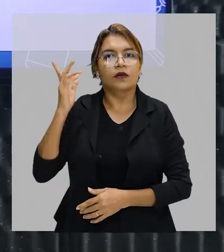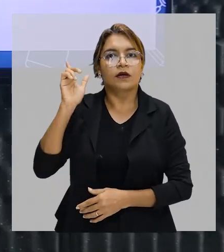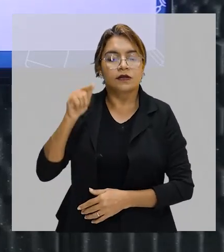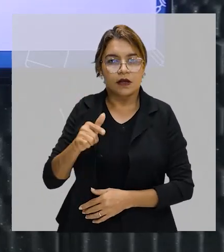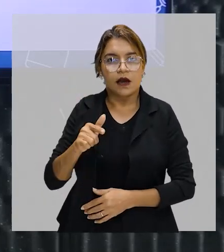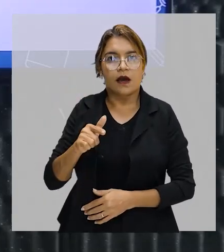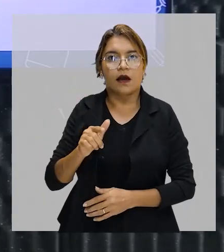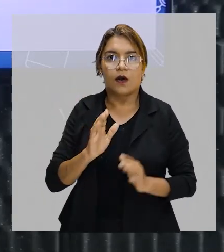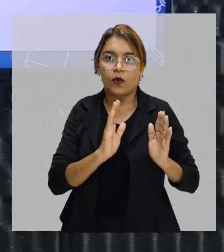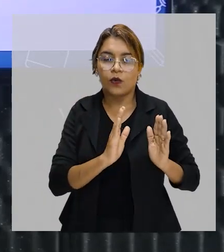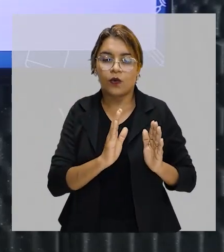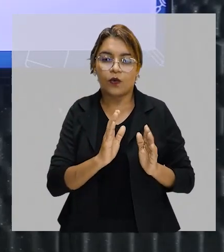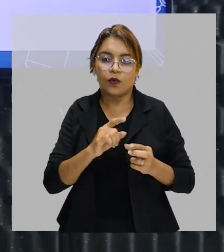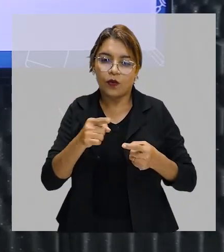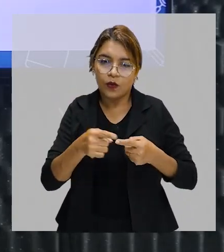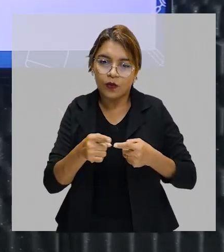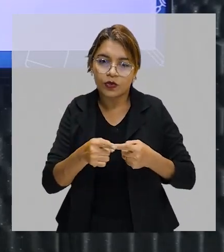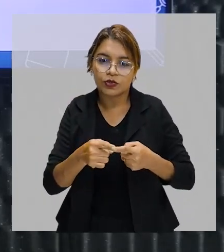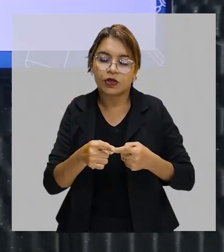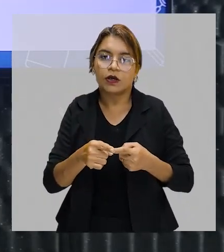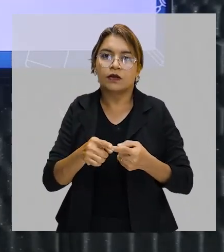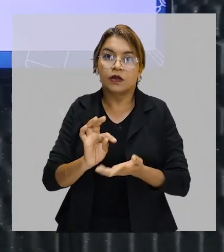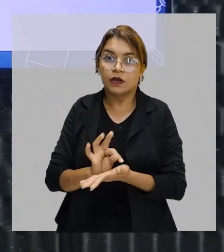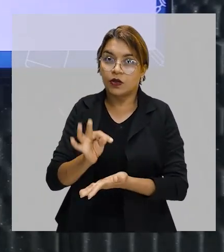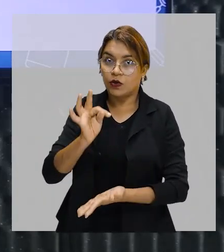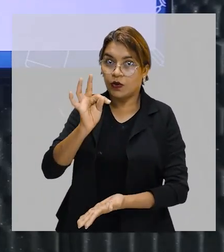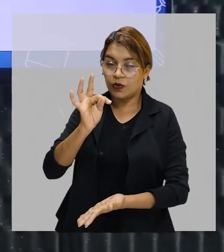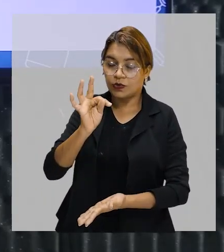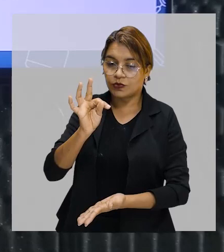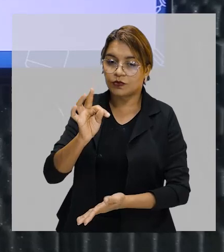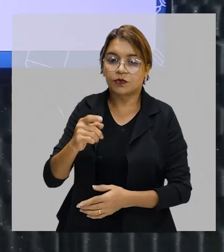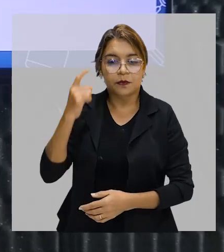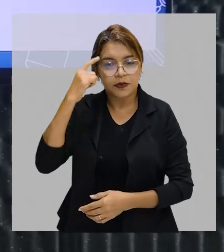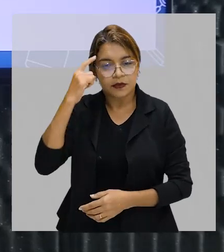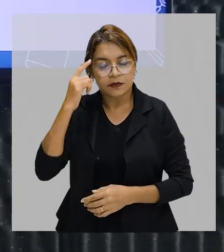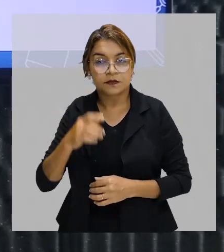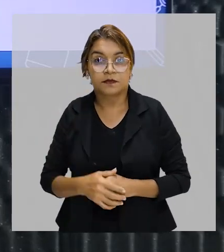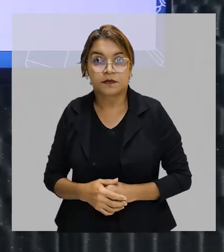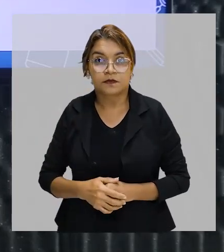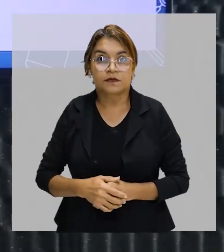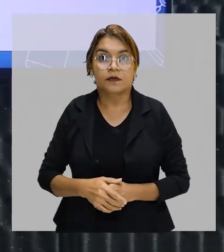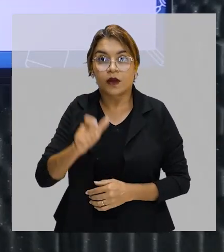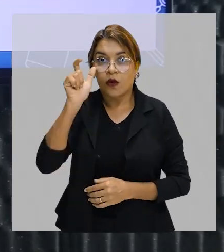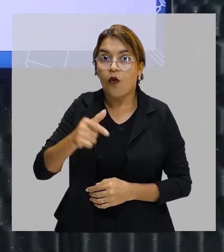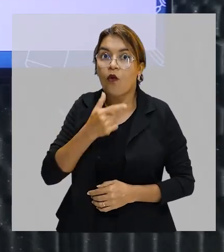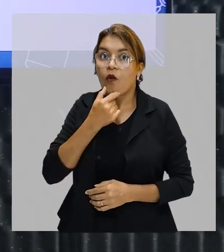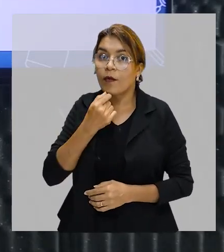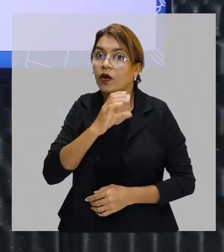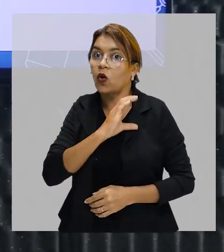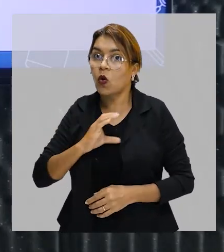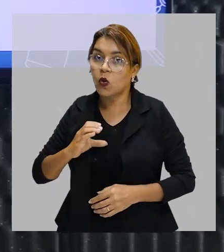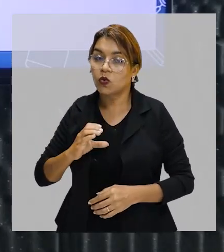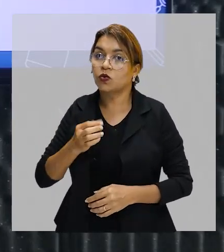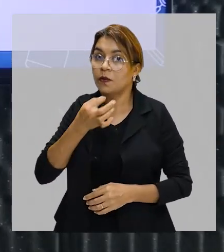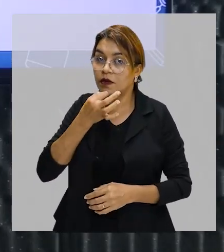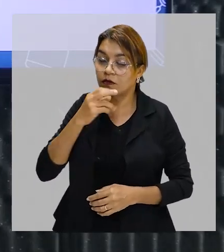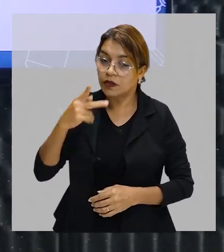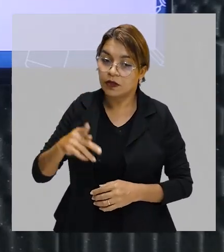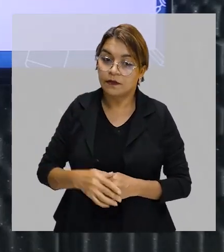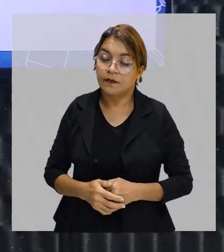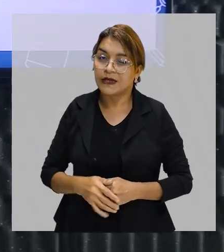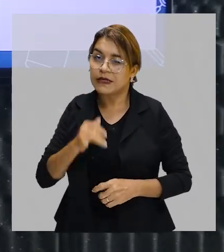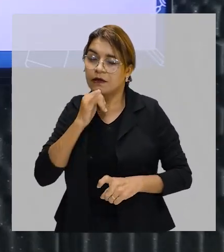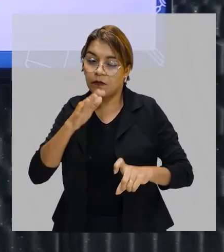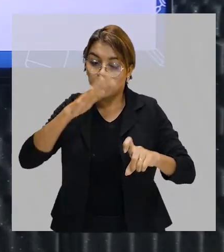estado teológico do pensamento, segundo Augusto Comte. Tanto é que, se tu perceber na história humana, os mitos e as religiões são